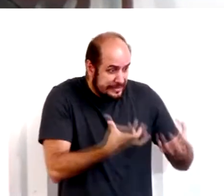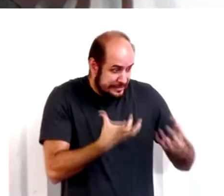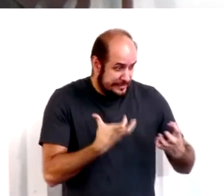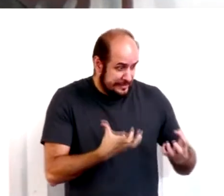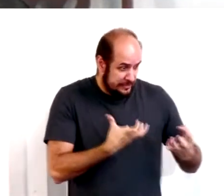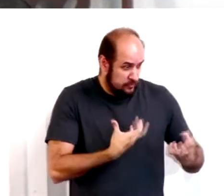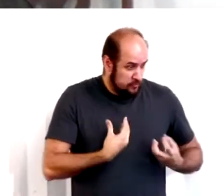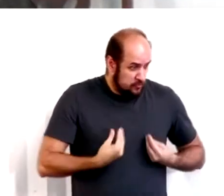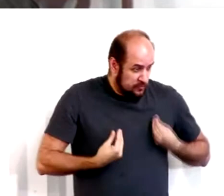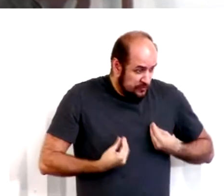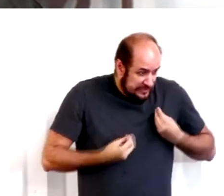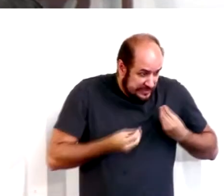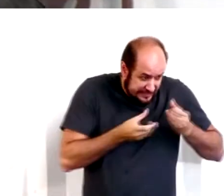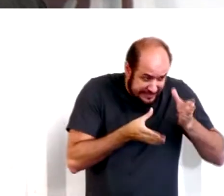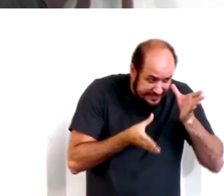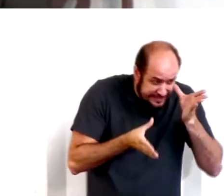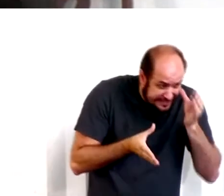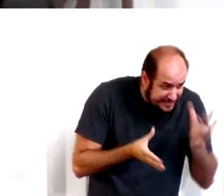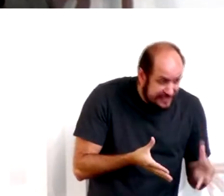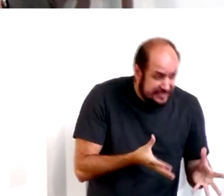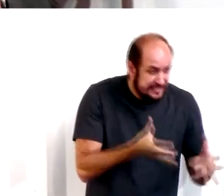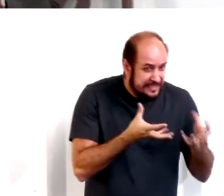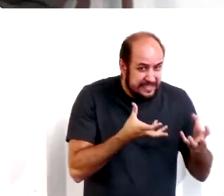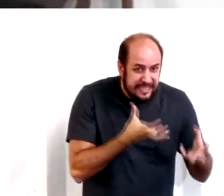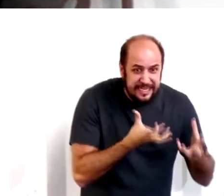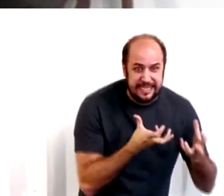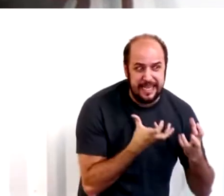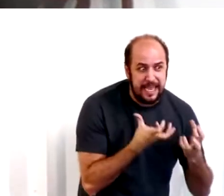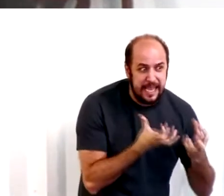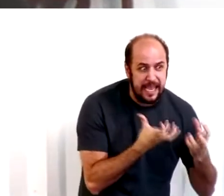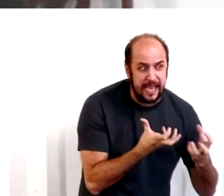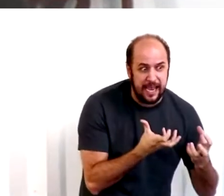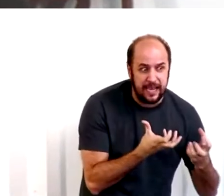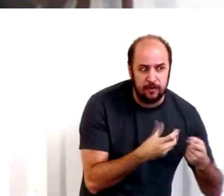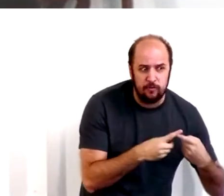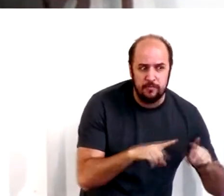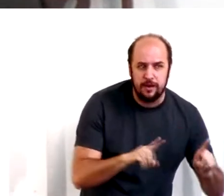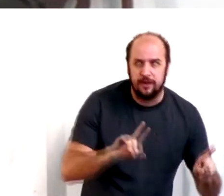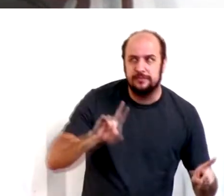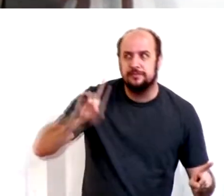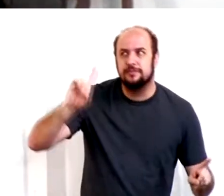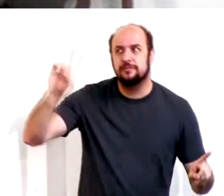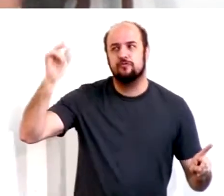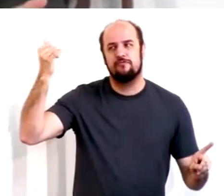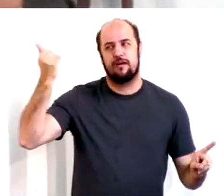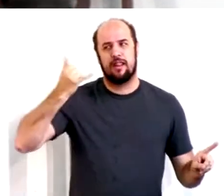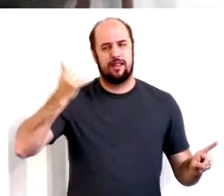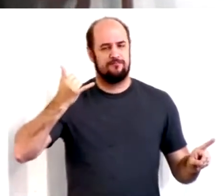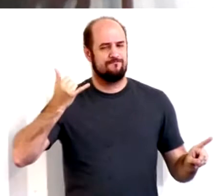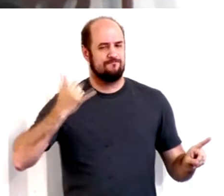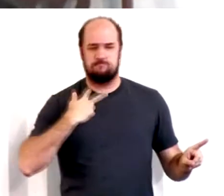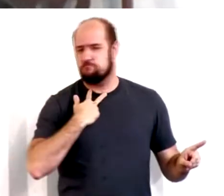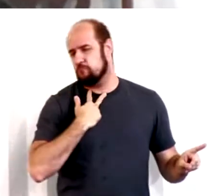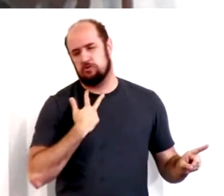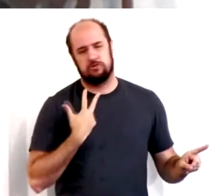muito, porque eu tenho recebido respostas de Deus para não continuar nessa